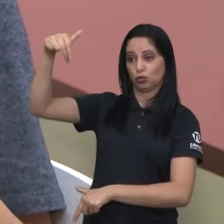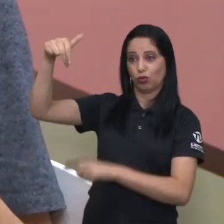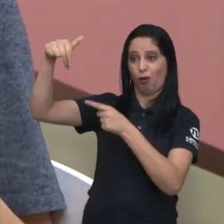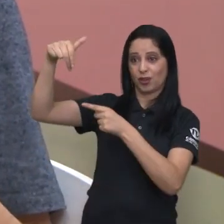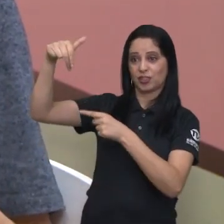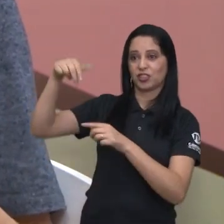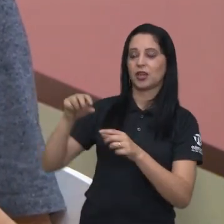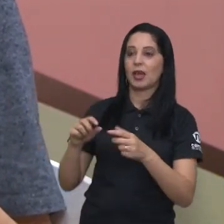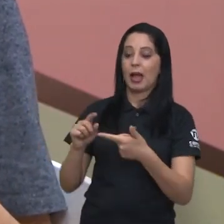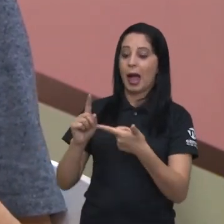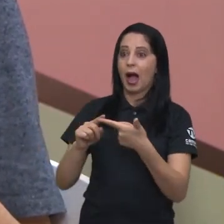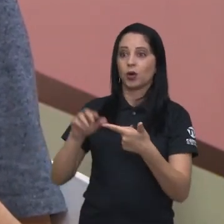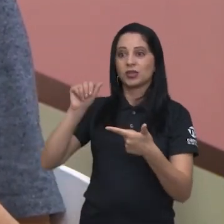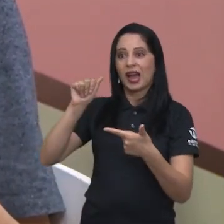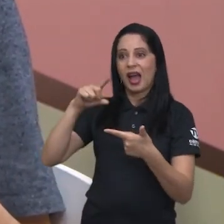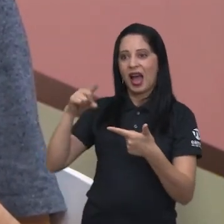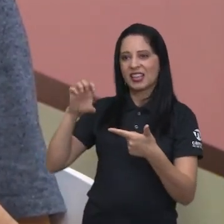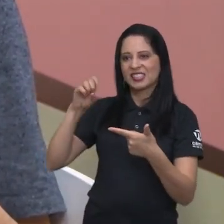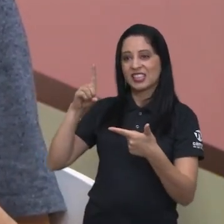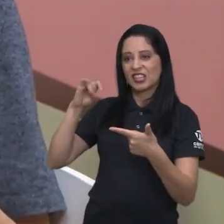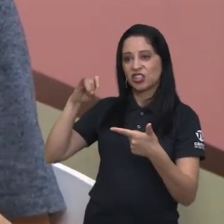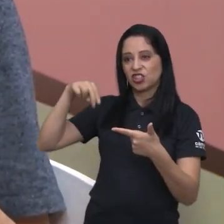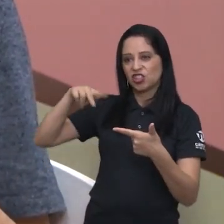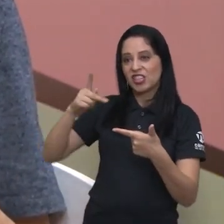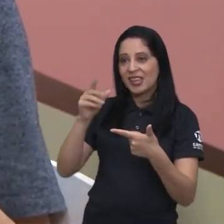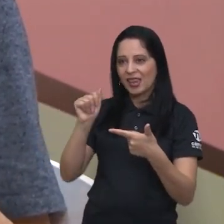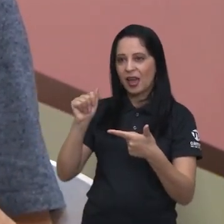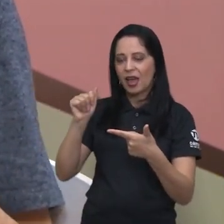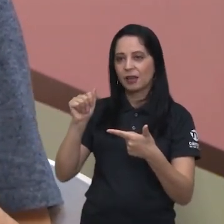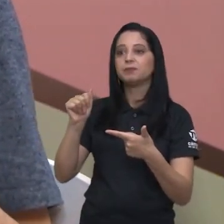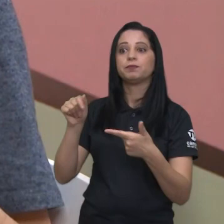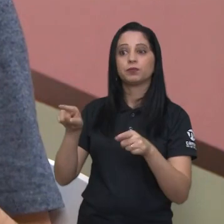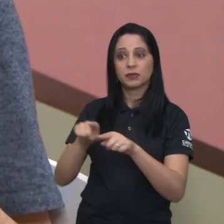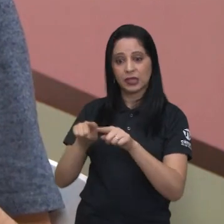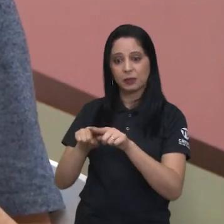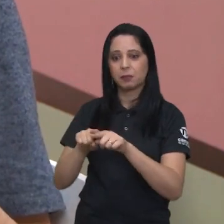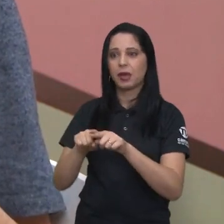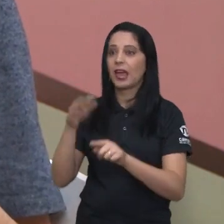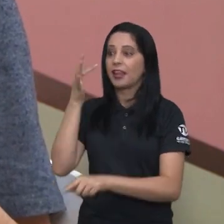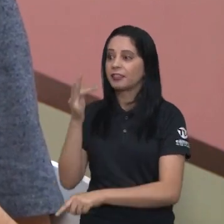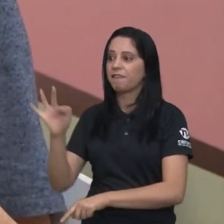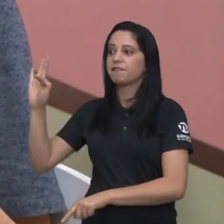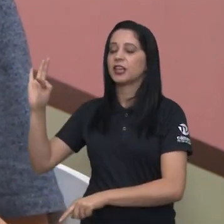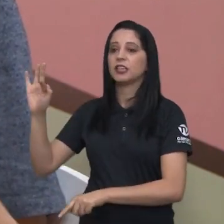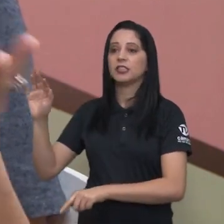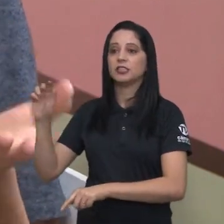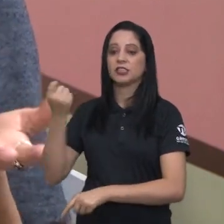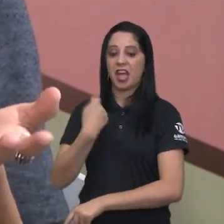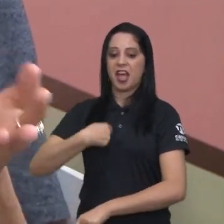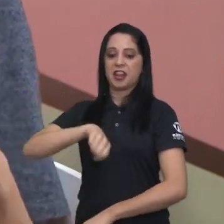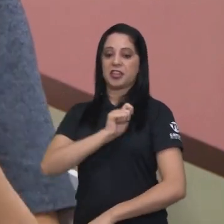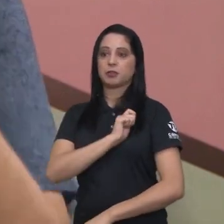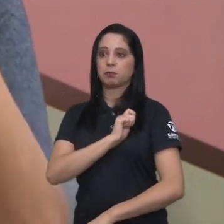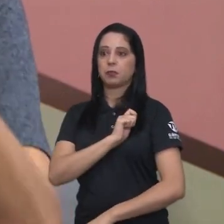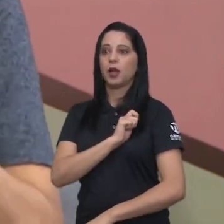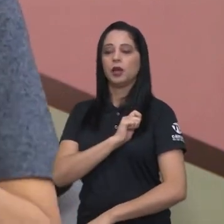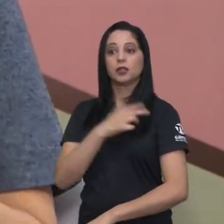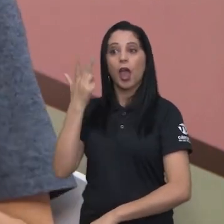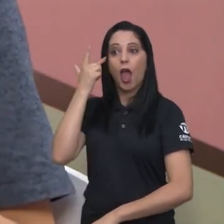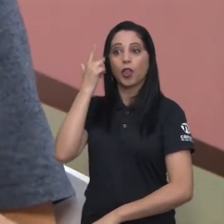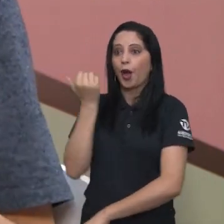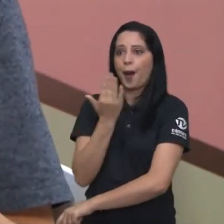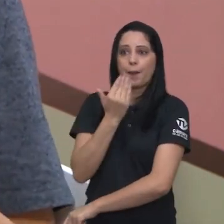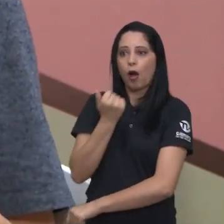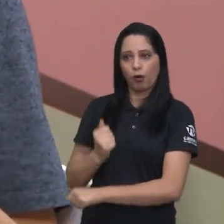a azedinha, que é uma outra plantinha maravilhosa, muito saborosa, na região, na França, na Espanha, ela é comum, é uma hortaliça que se